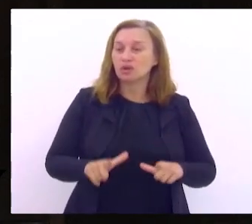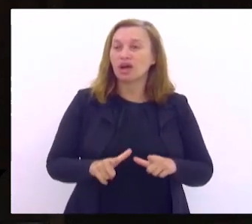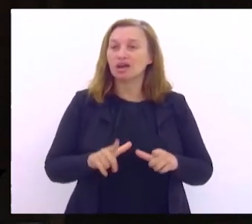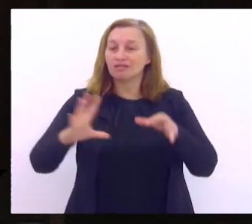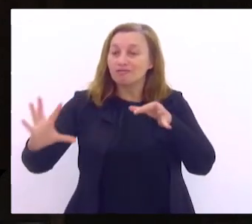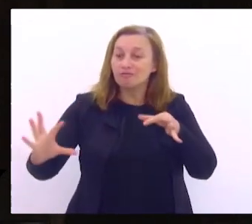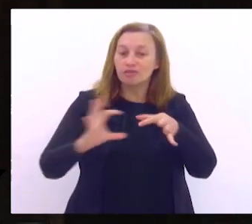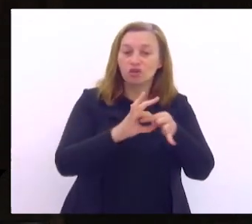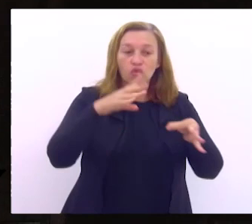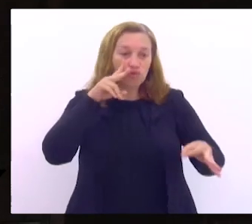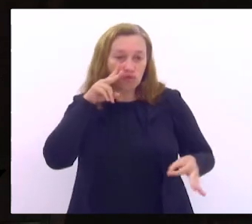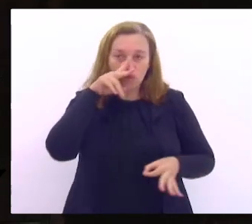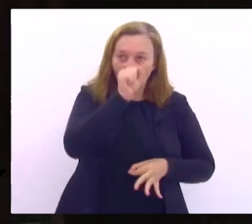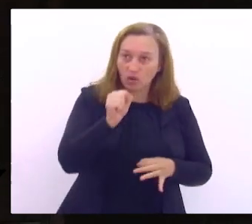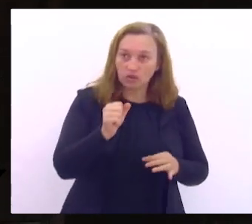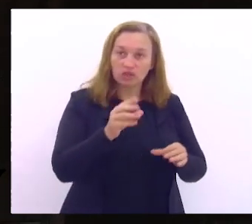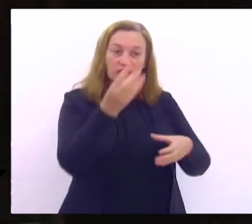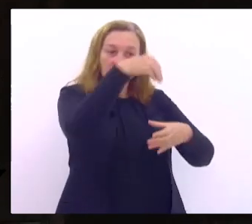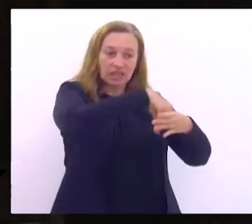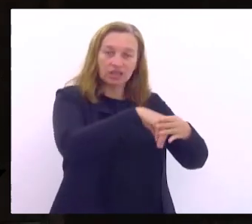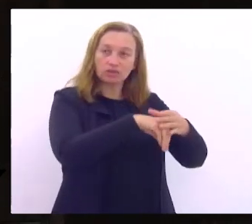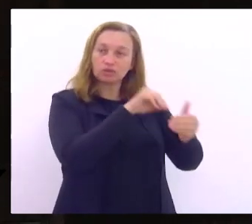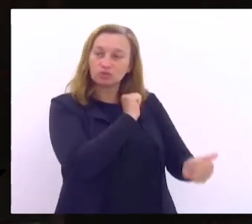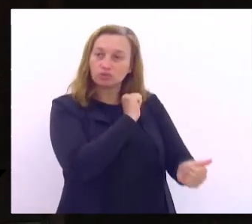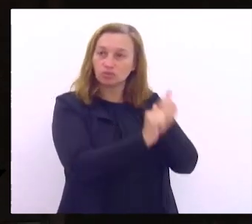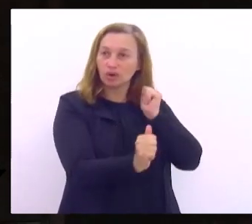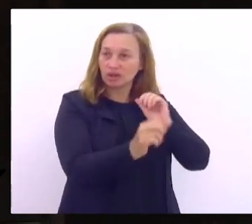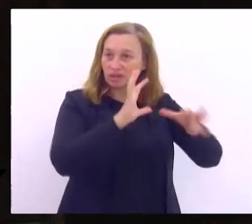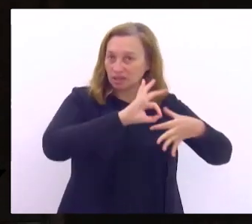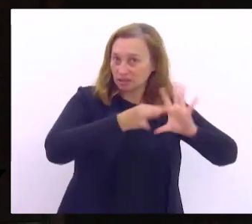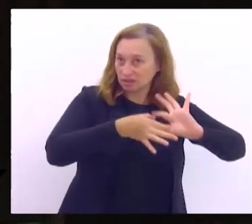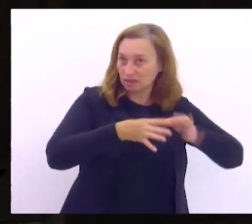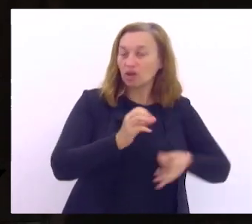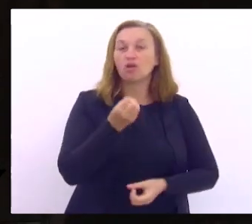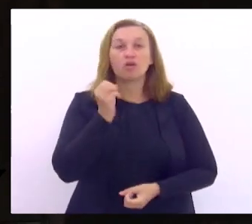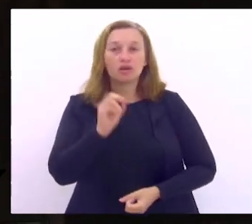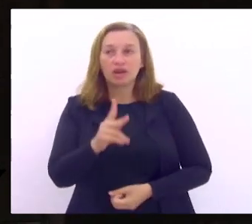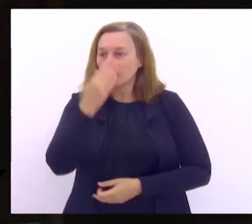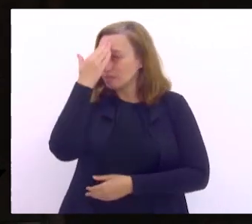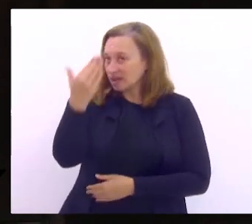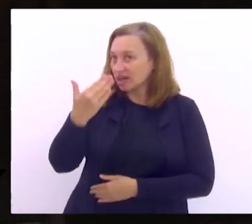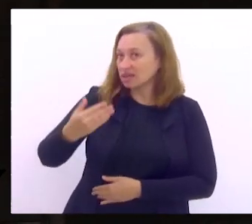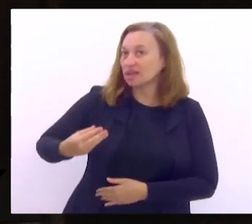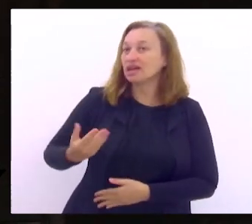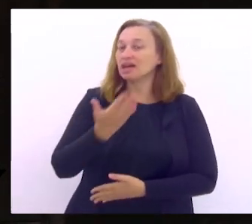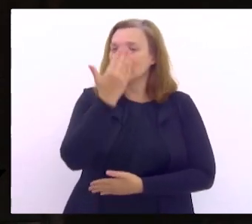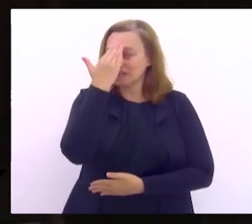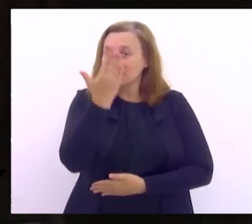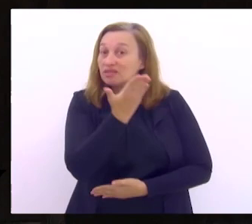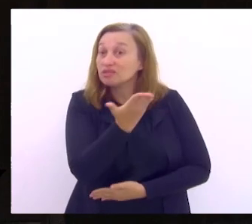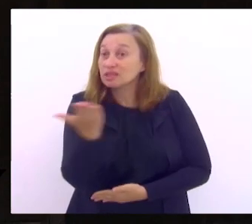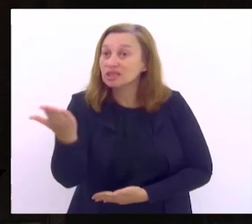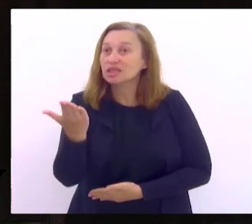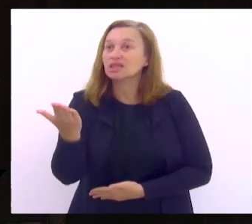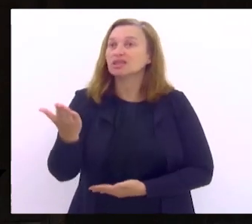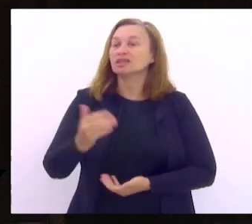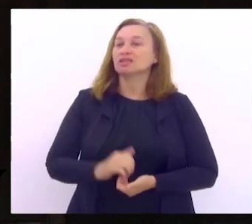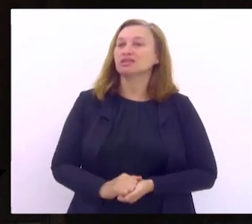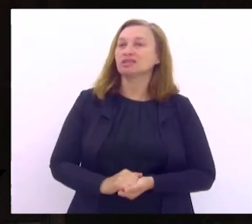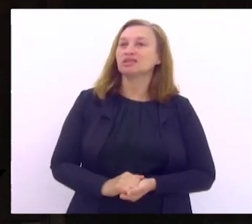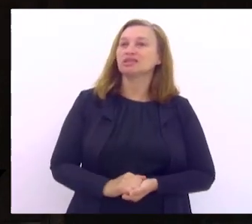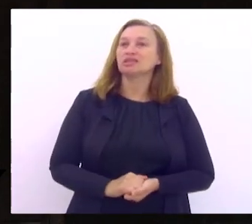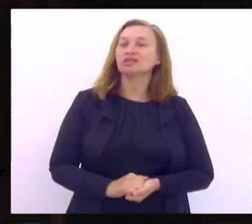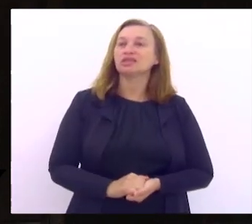vínculos fortíssimos dentro com o atletismo, tá ok? Então, muito obrigado, e eu quero agradecer a todos vocês que tiraram o seu tempinho